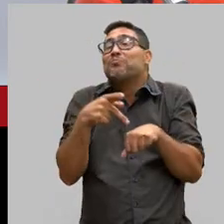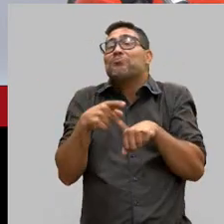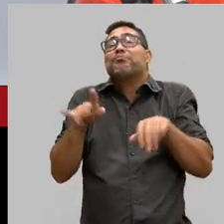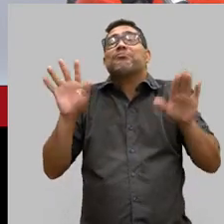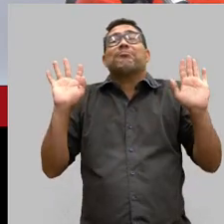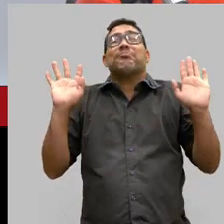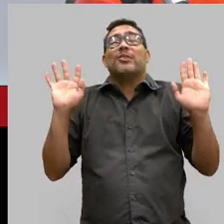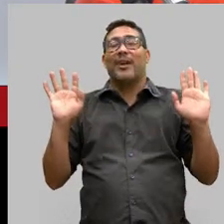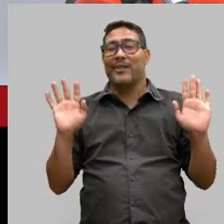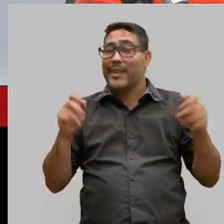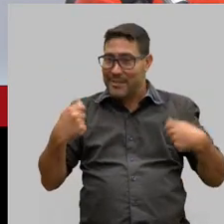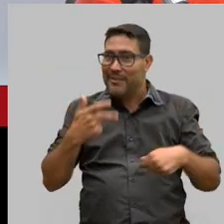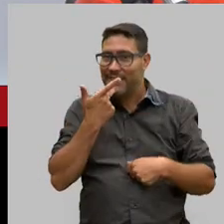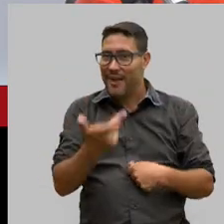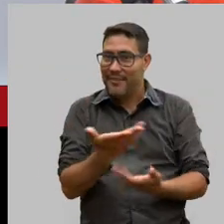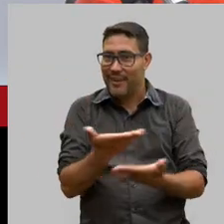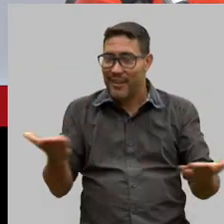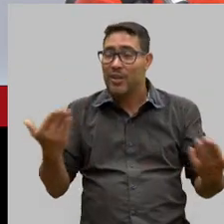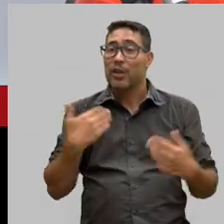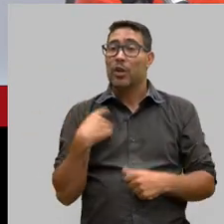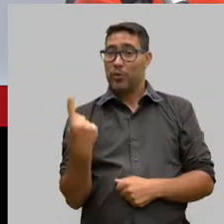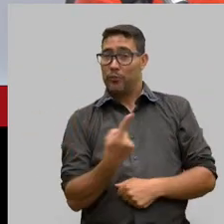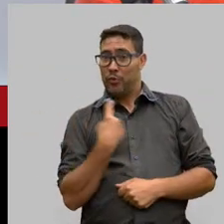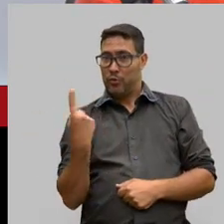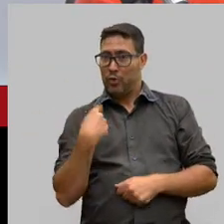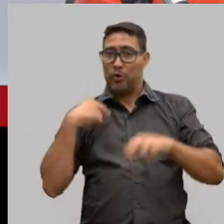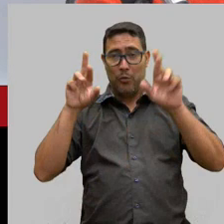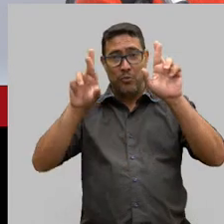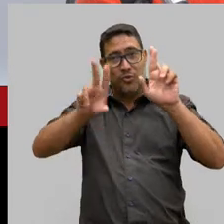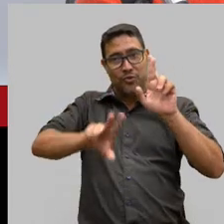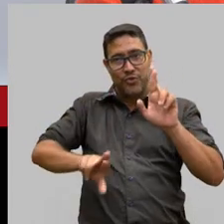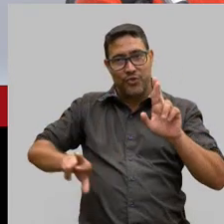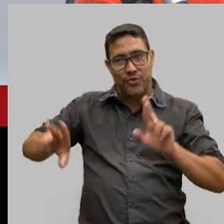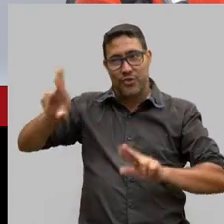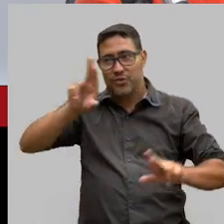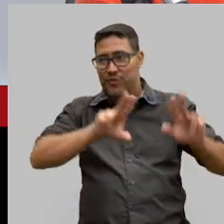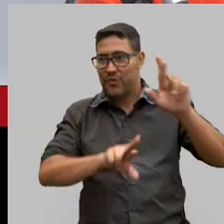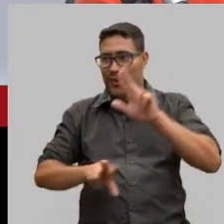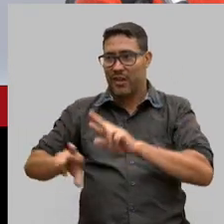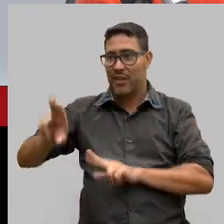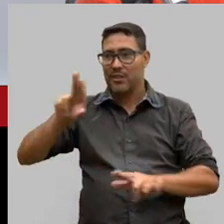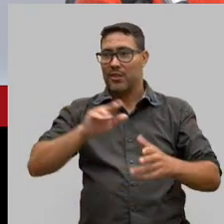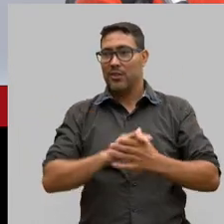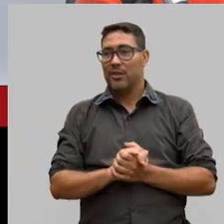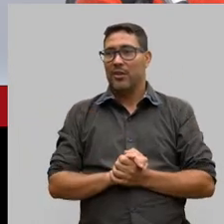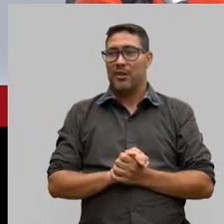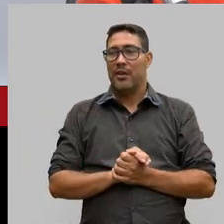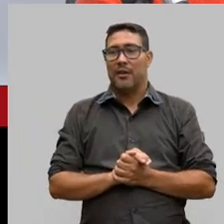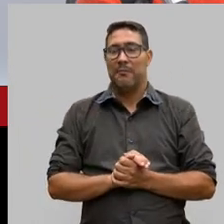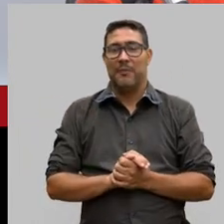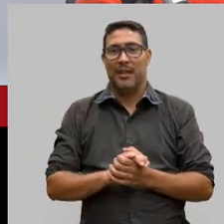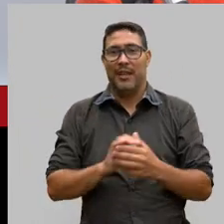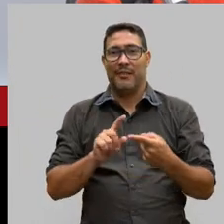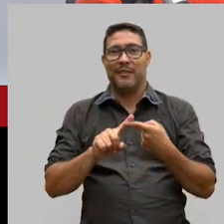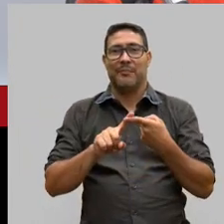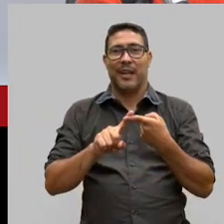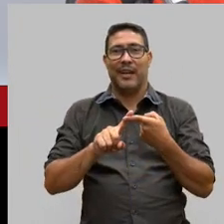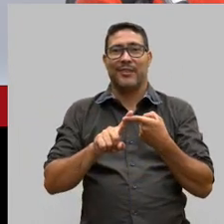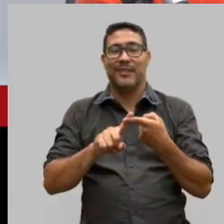isso nós somos todos diferentes Nós não somos iguais né então dentro né dessas